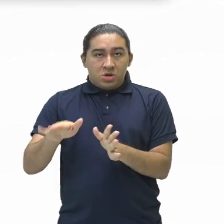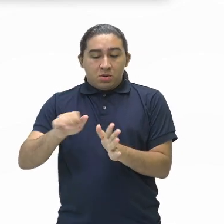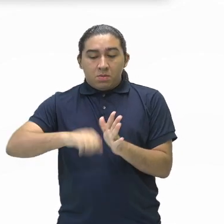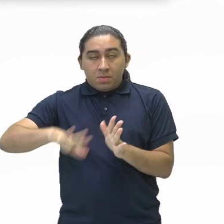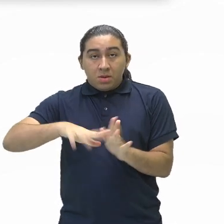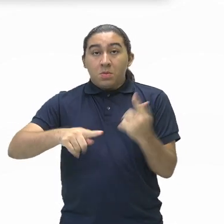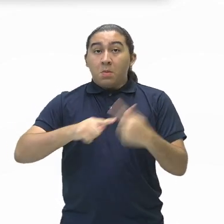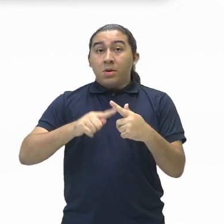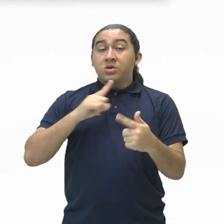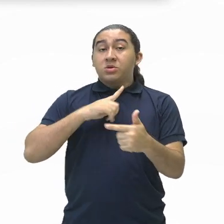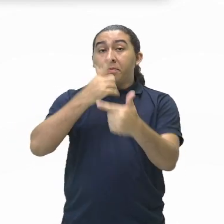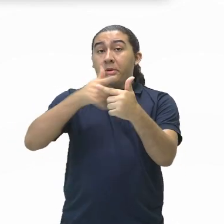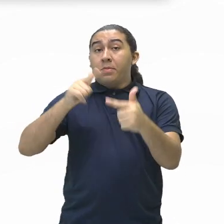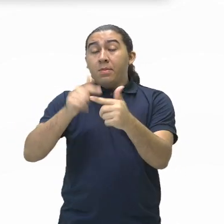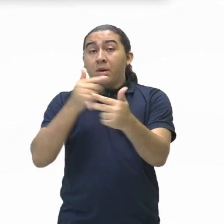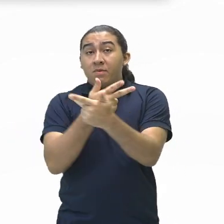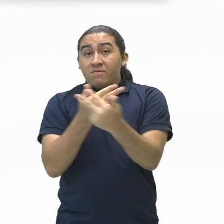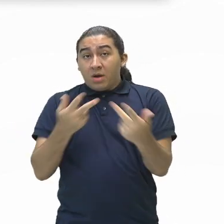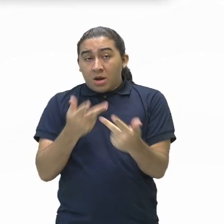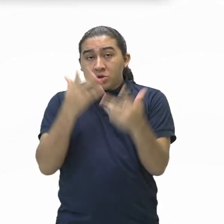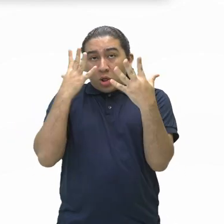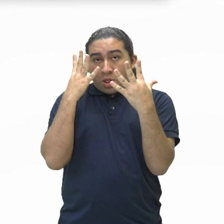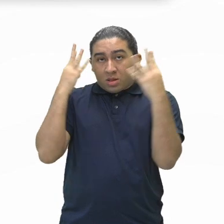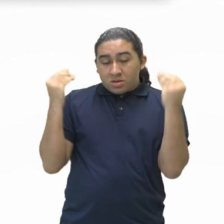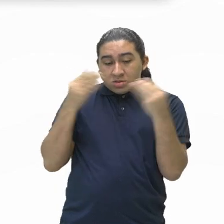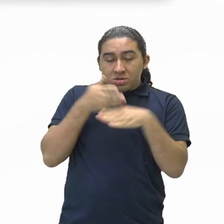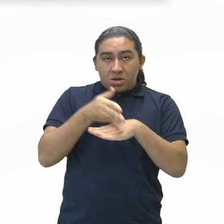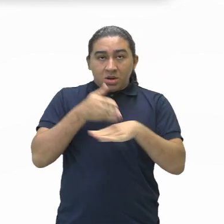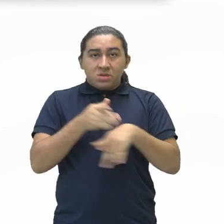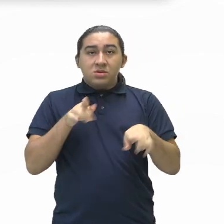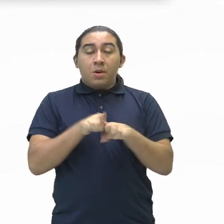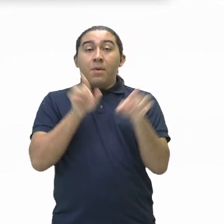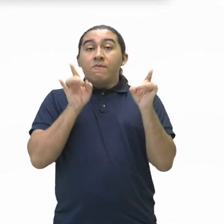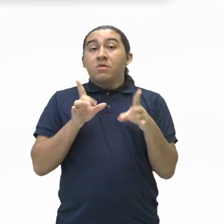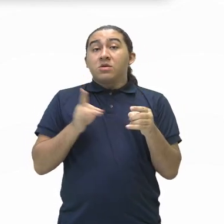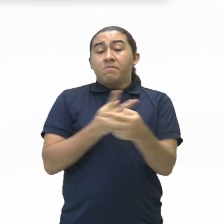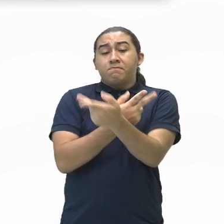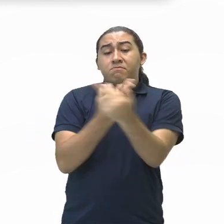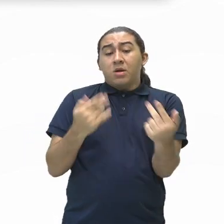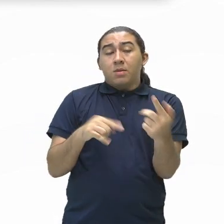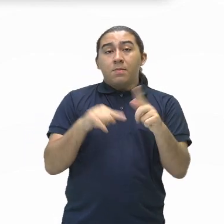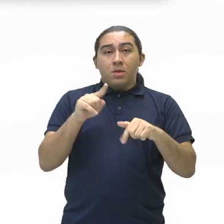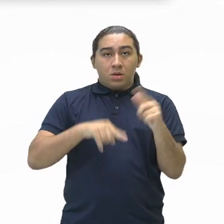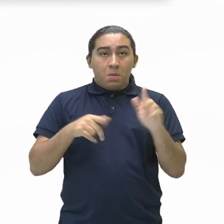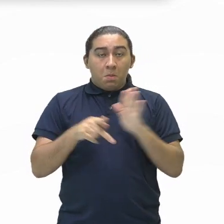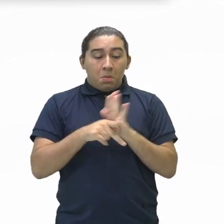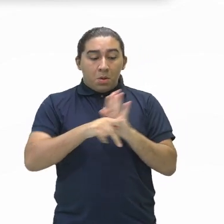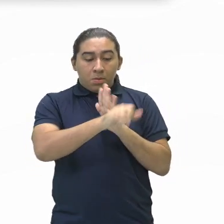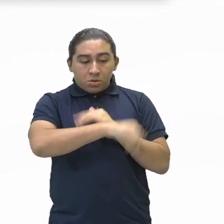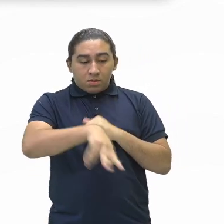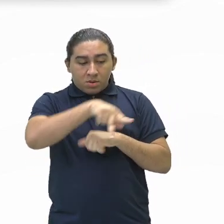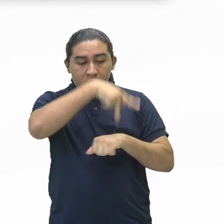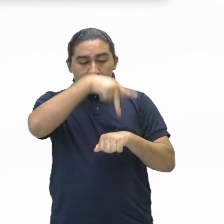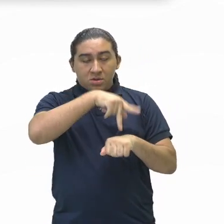holandeses. E ele vendeu engenhos abandonados tanto a compatriotas quanto